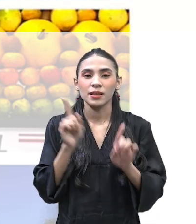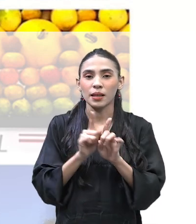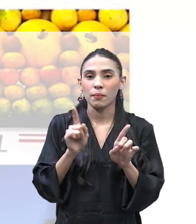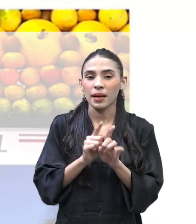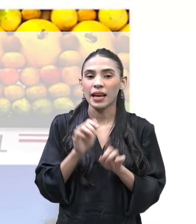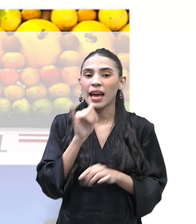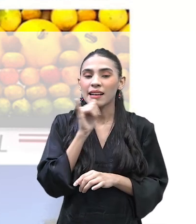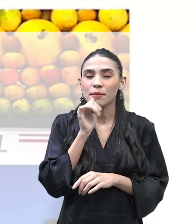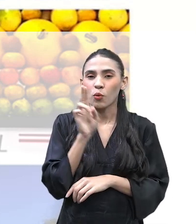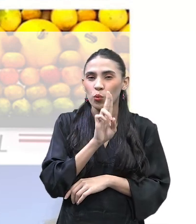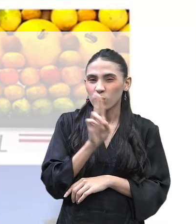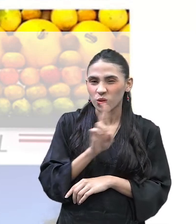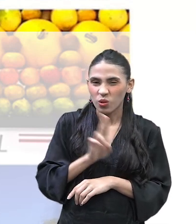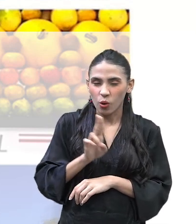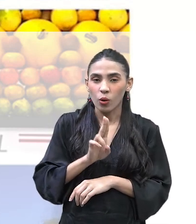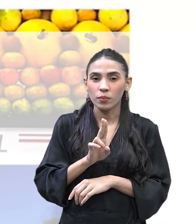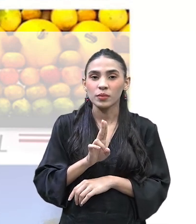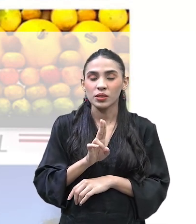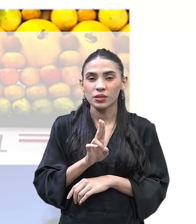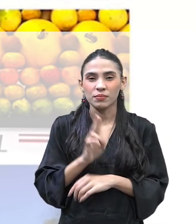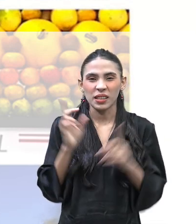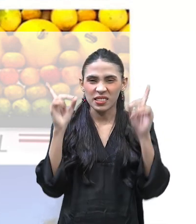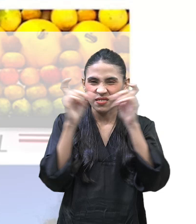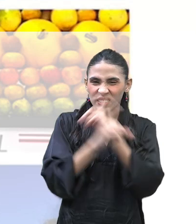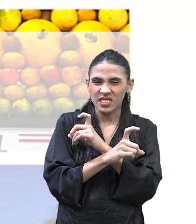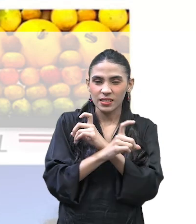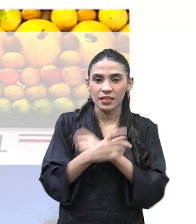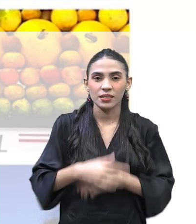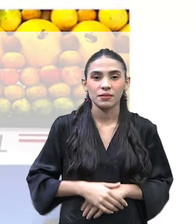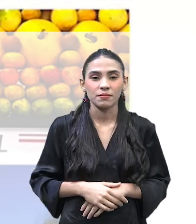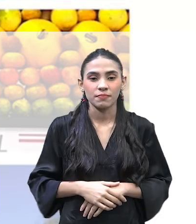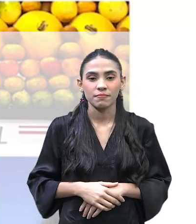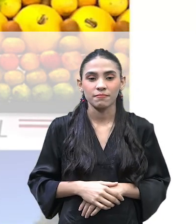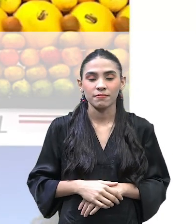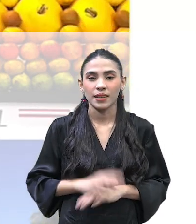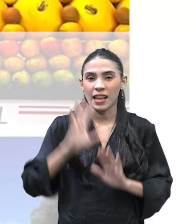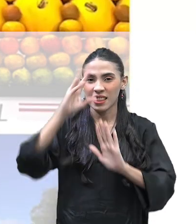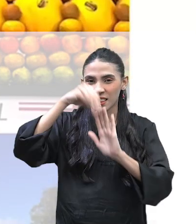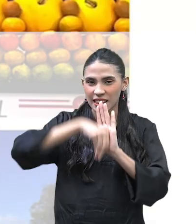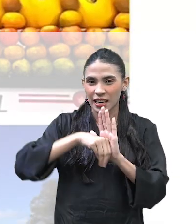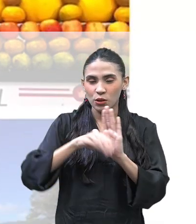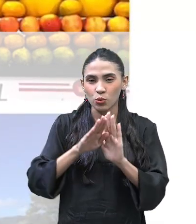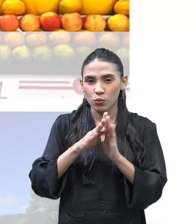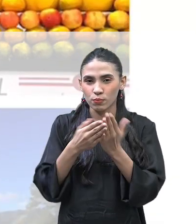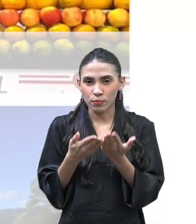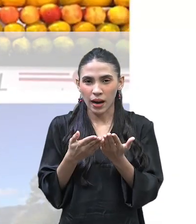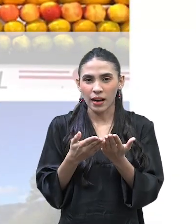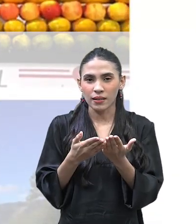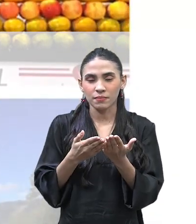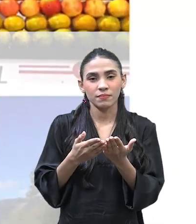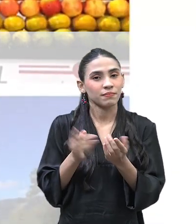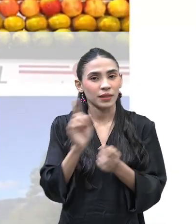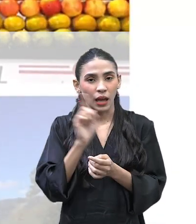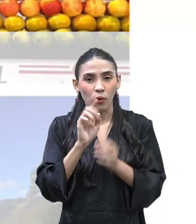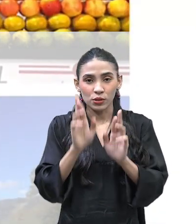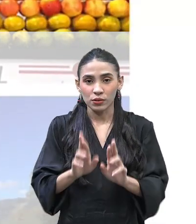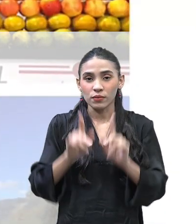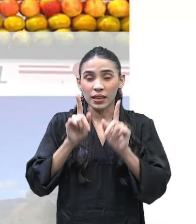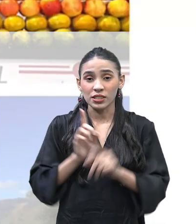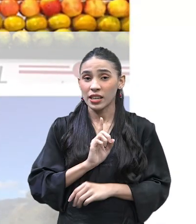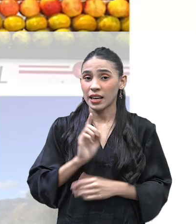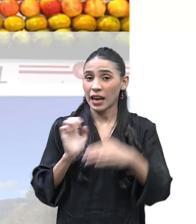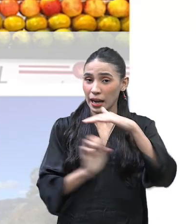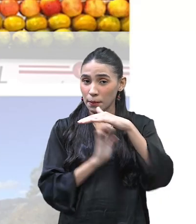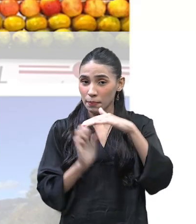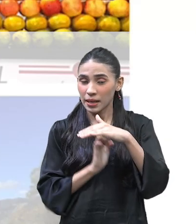de nomes impronunciáveis? Não entram na nossa linha. Tudo que fazemos na Soul Brasil é o mais